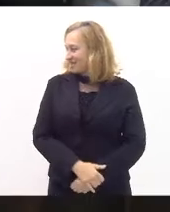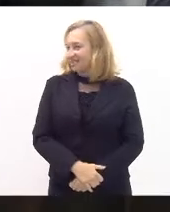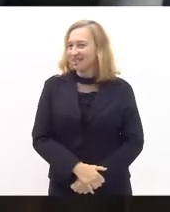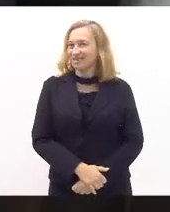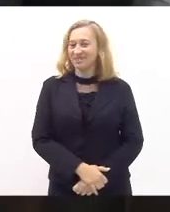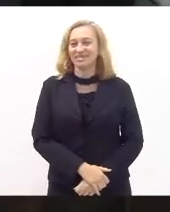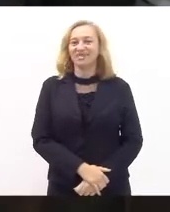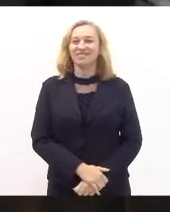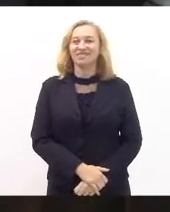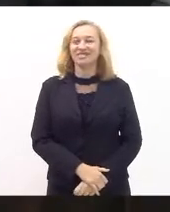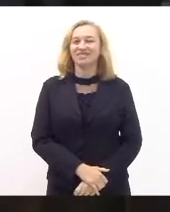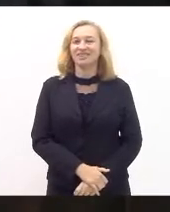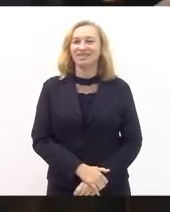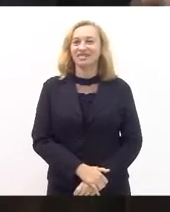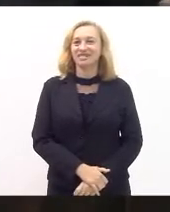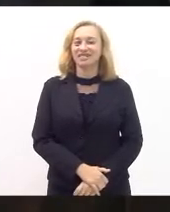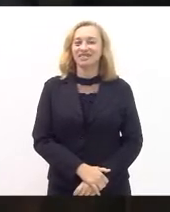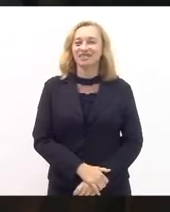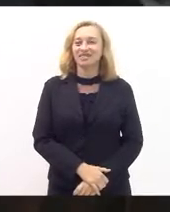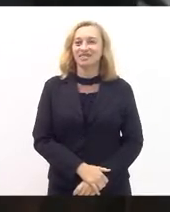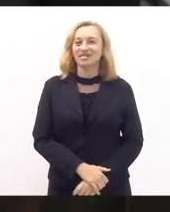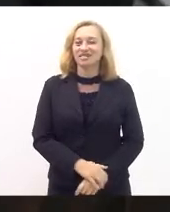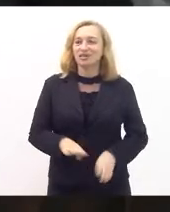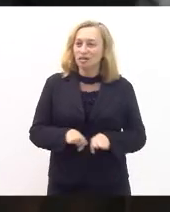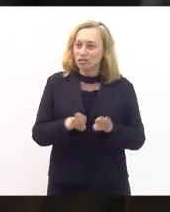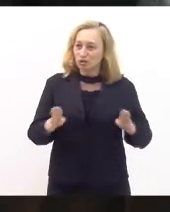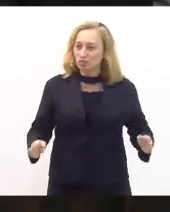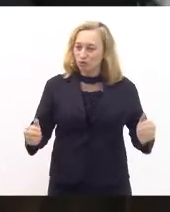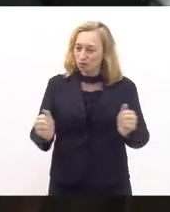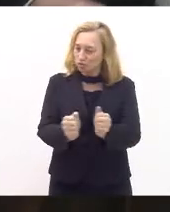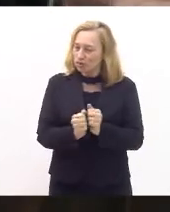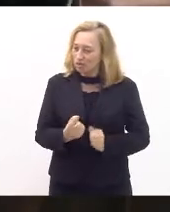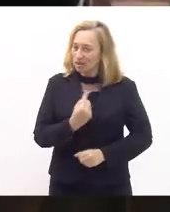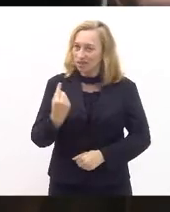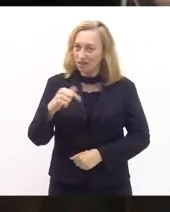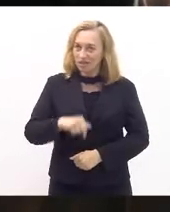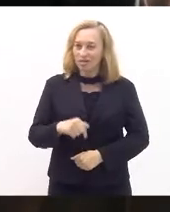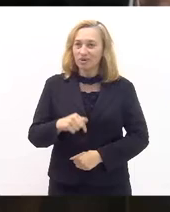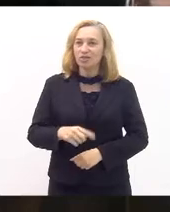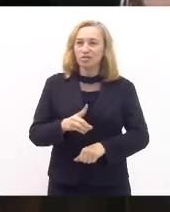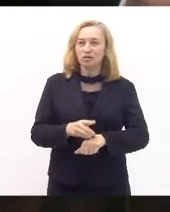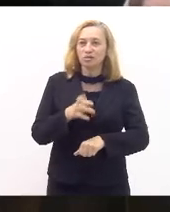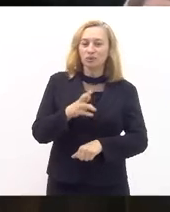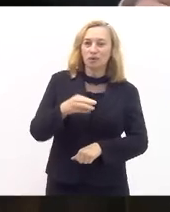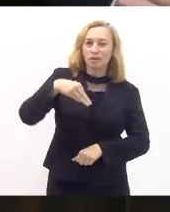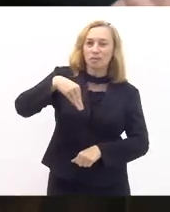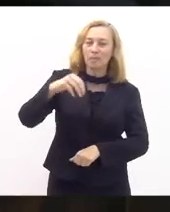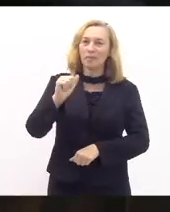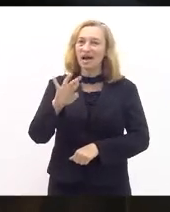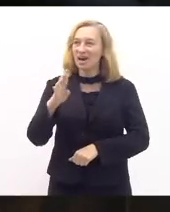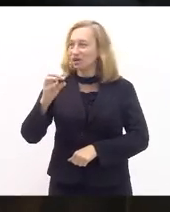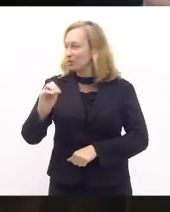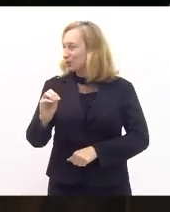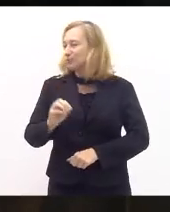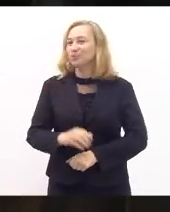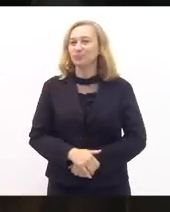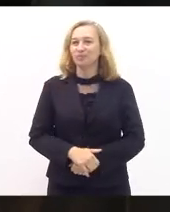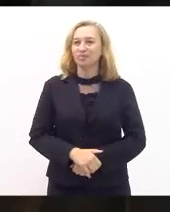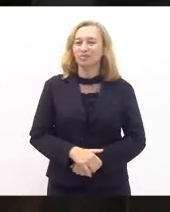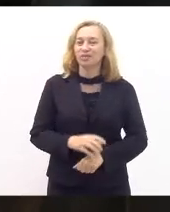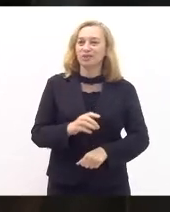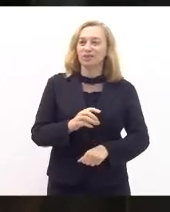Convido para compor a mesa doutor Mário Sérgio, nosso reitor da